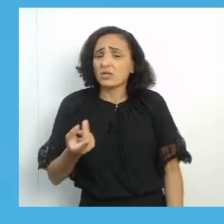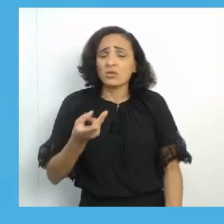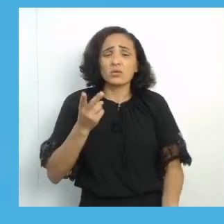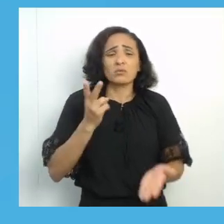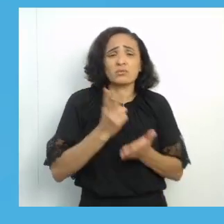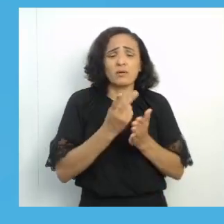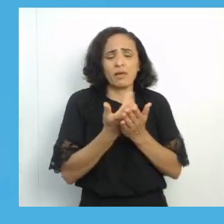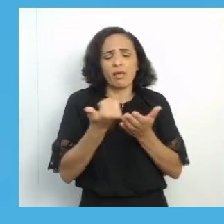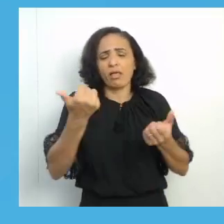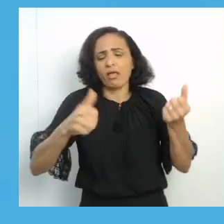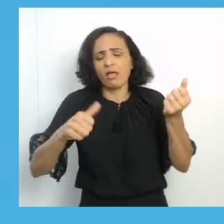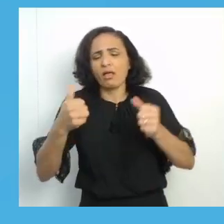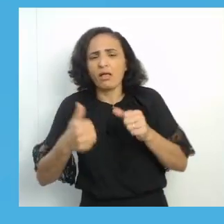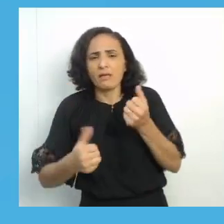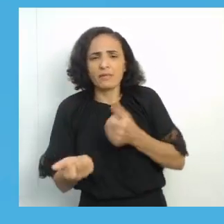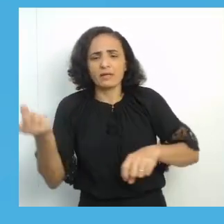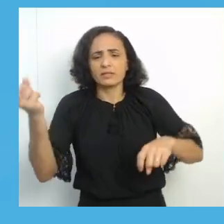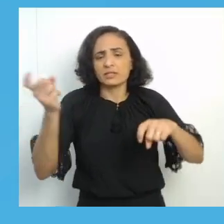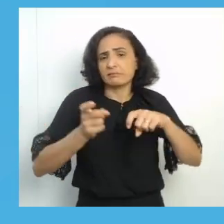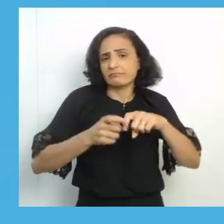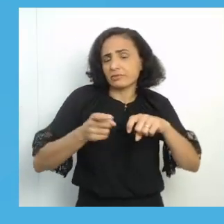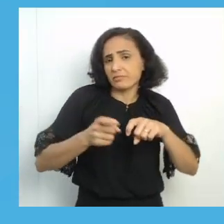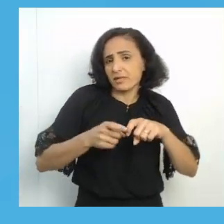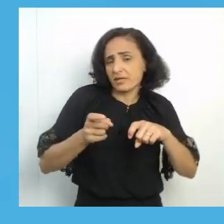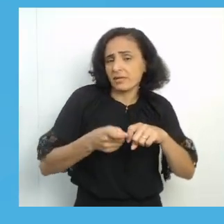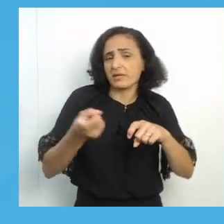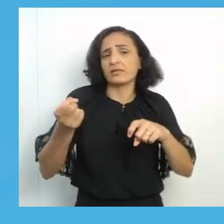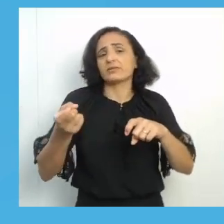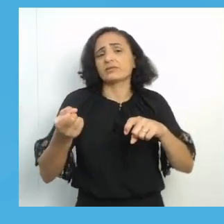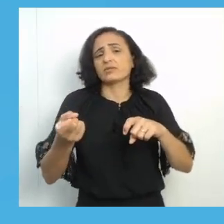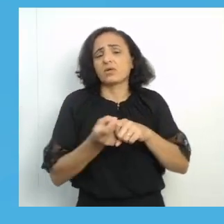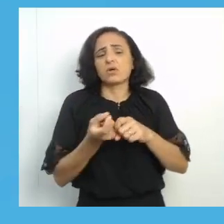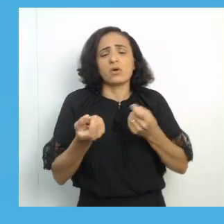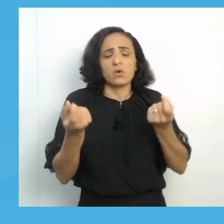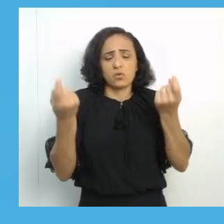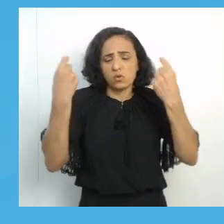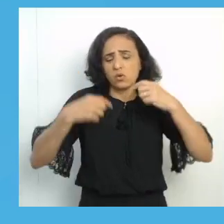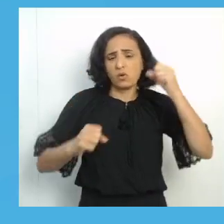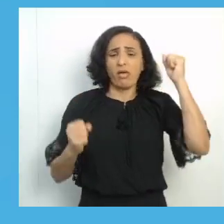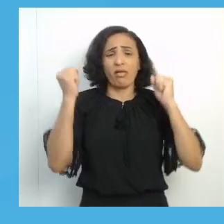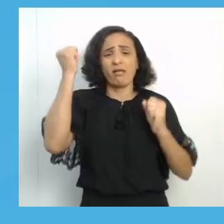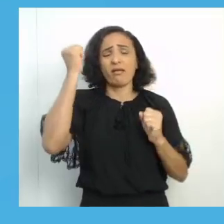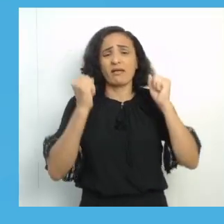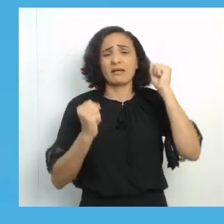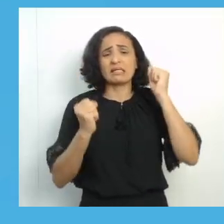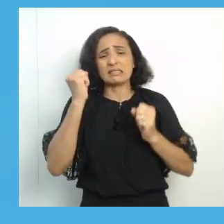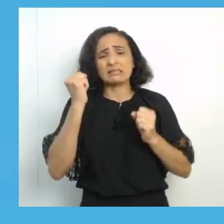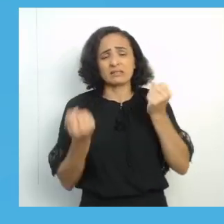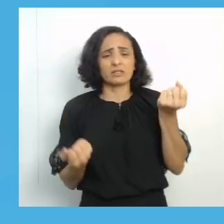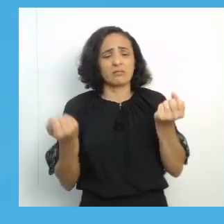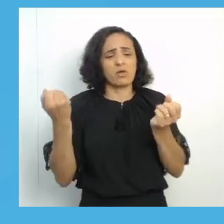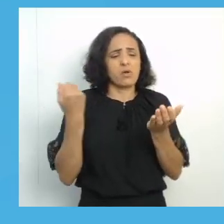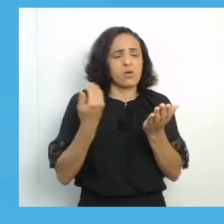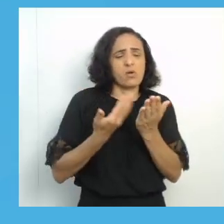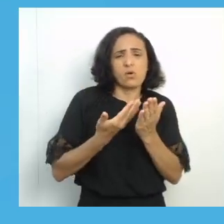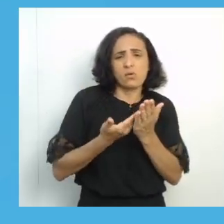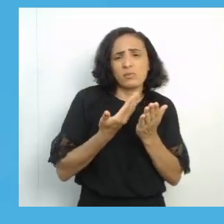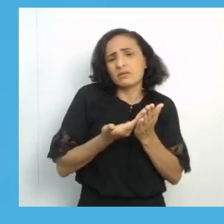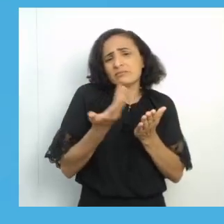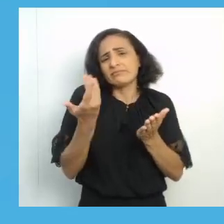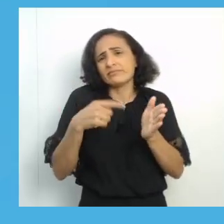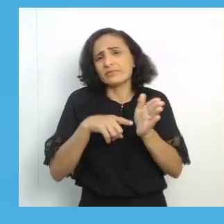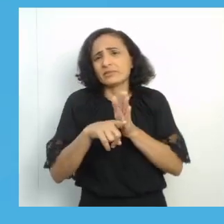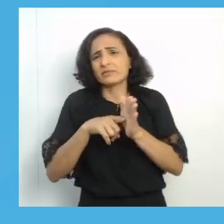avaliação clínica e psiquiátrica, um exame físico, um exame psíquico. A gente tem ali